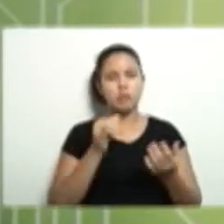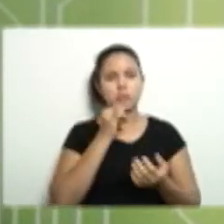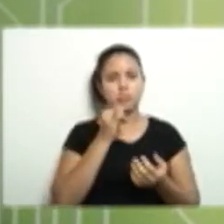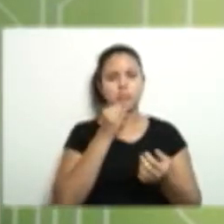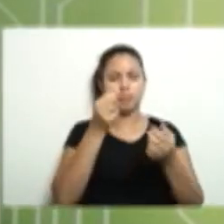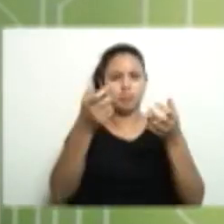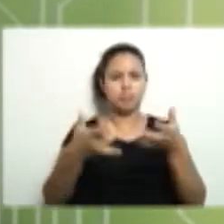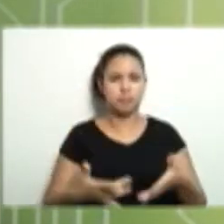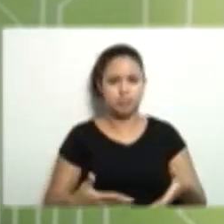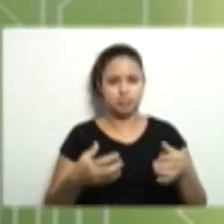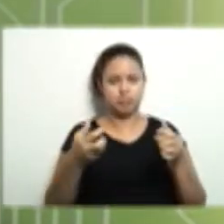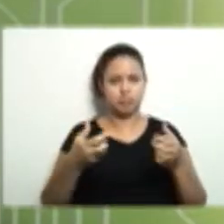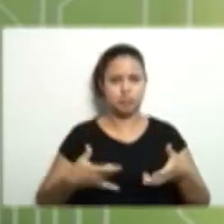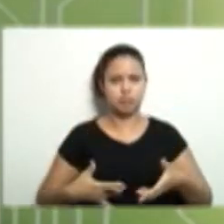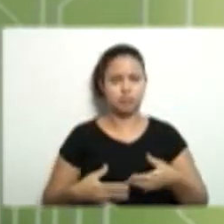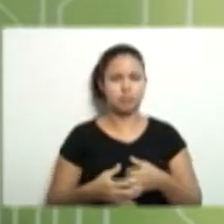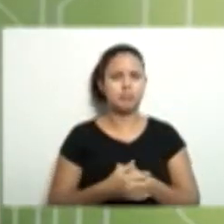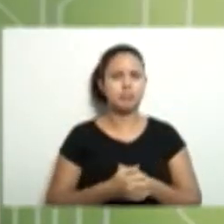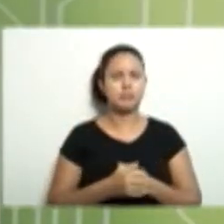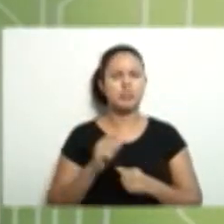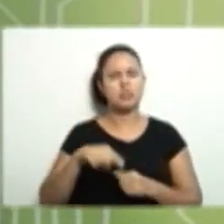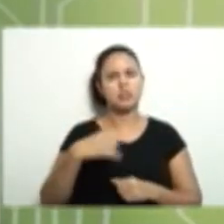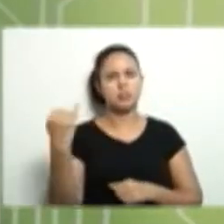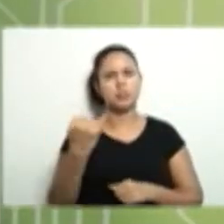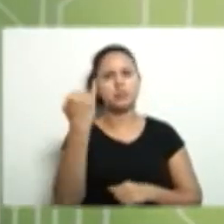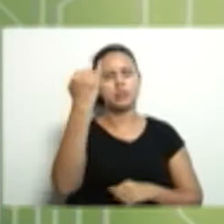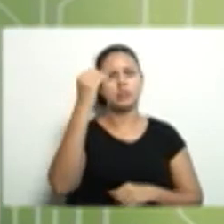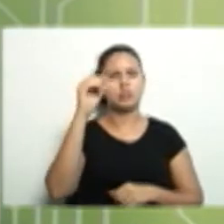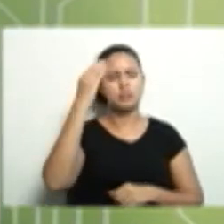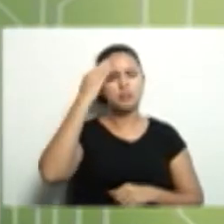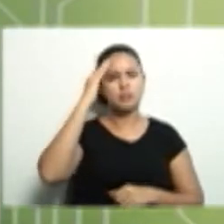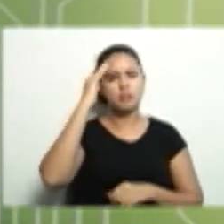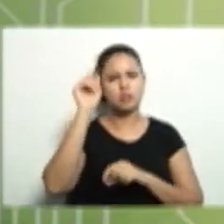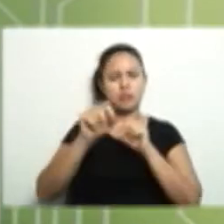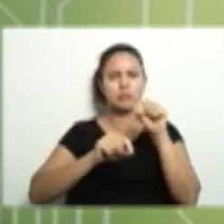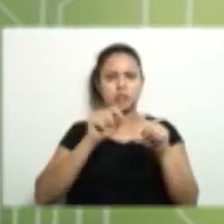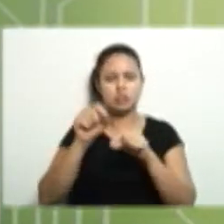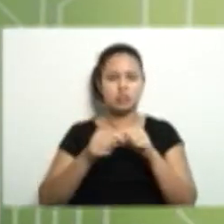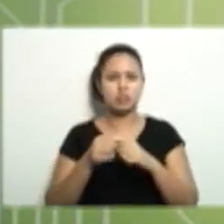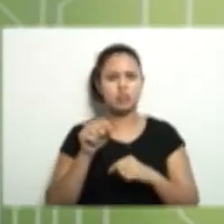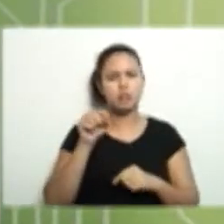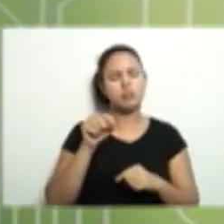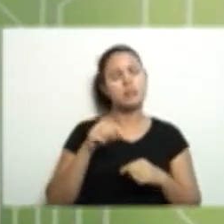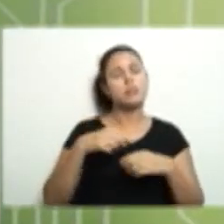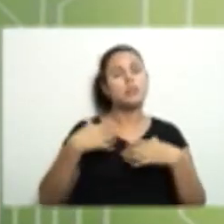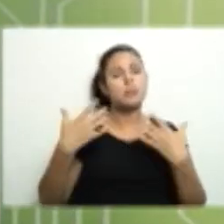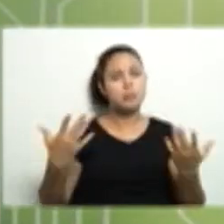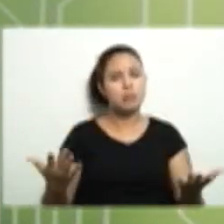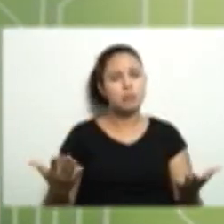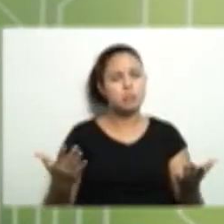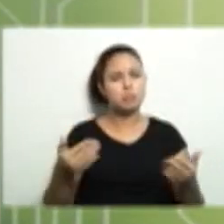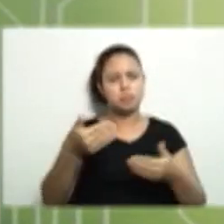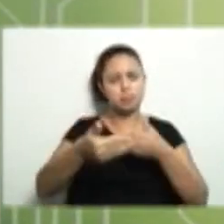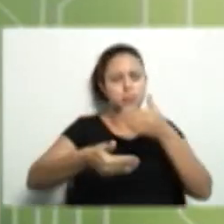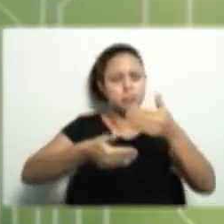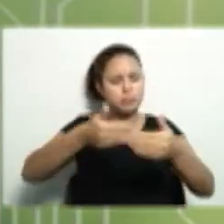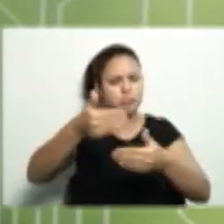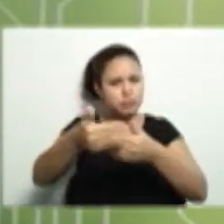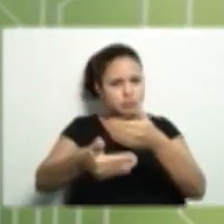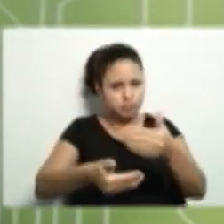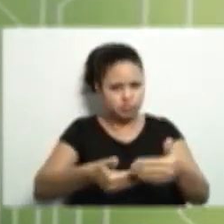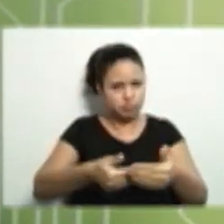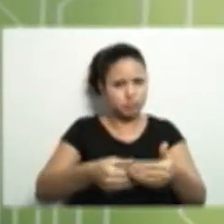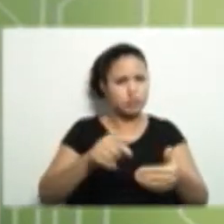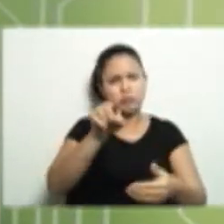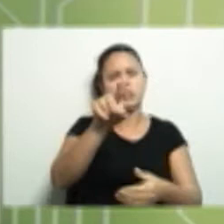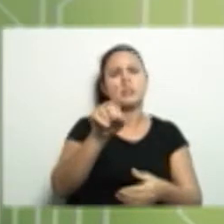de serviços. É muito importante compreender em qual desses processos produtivos de bens ou de serviços